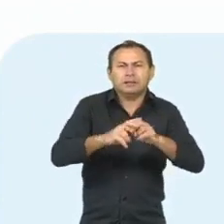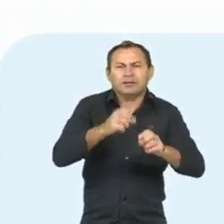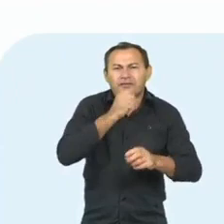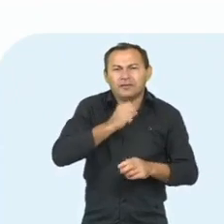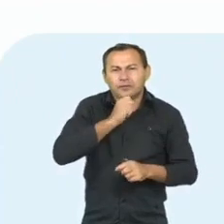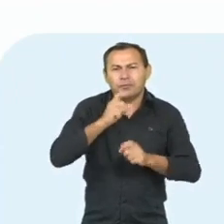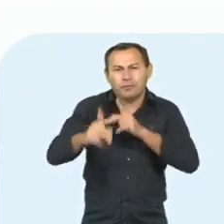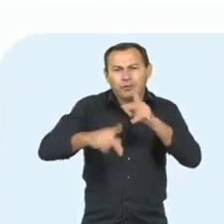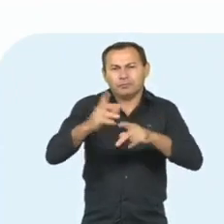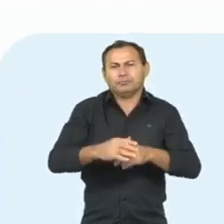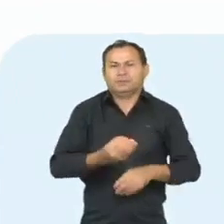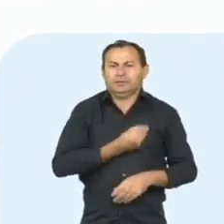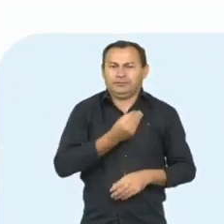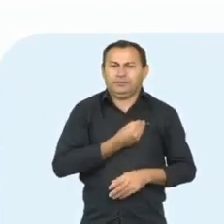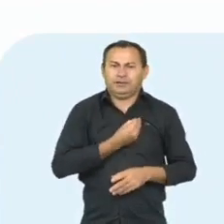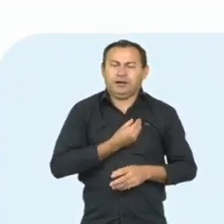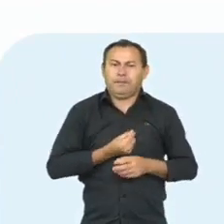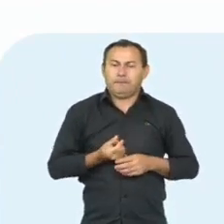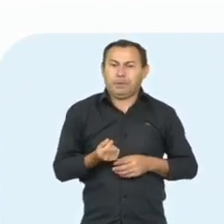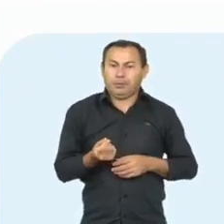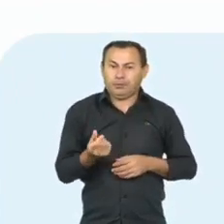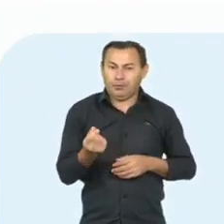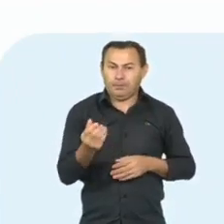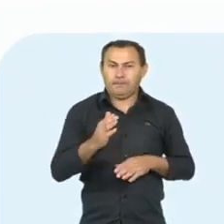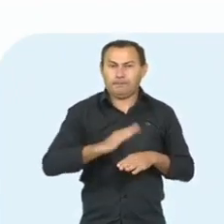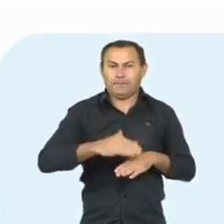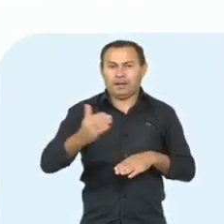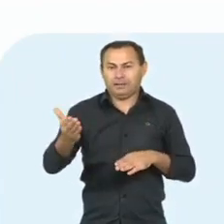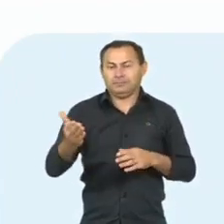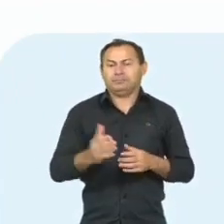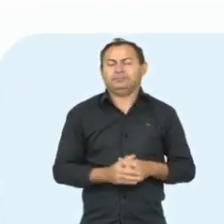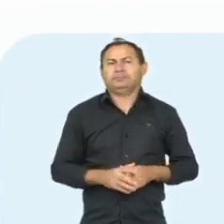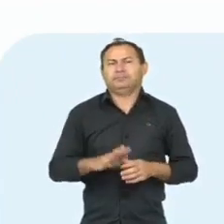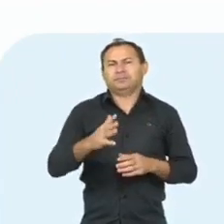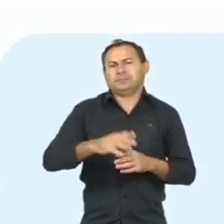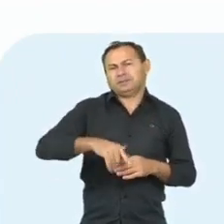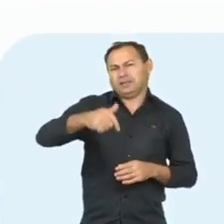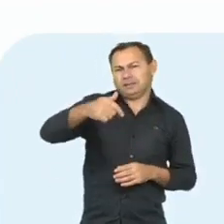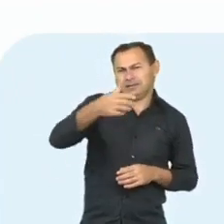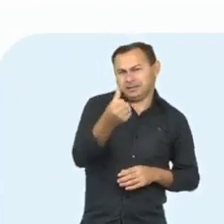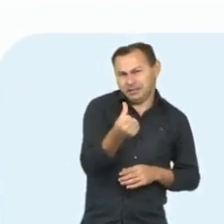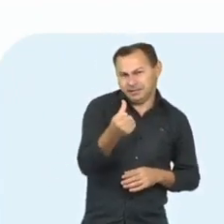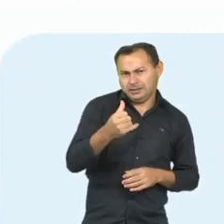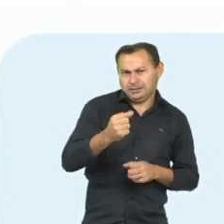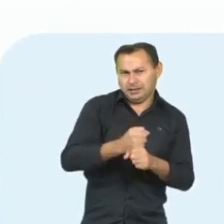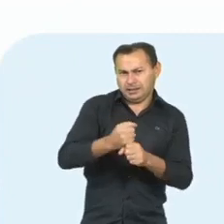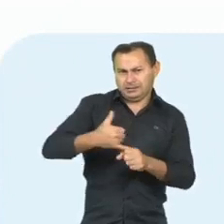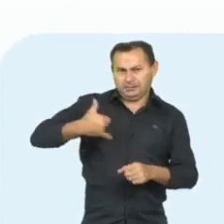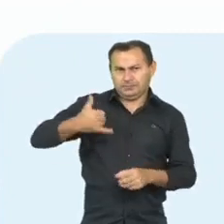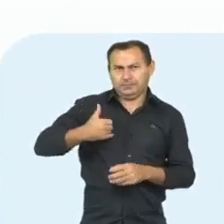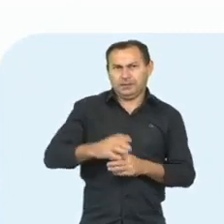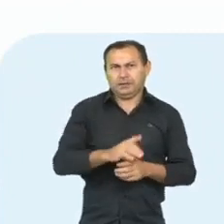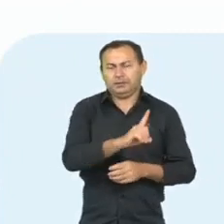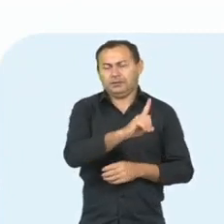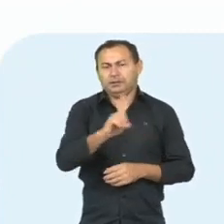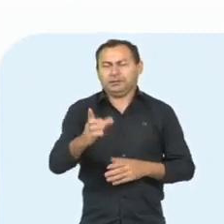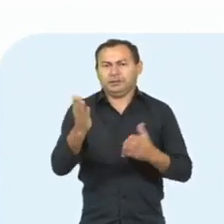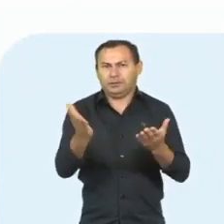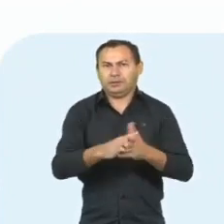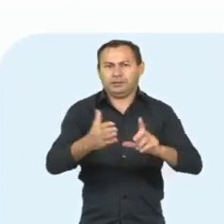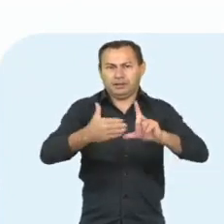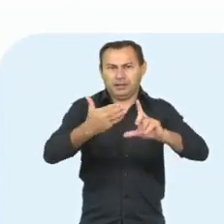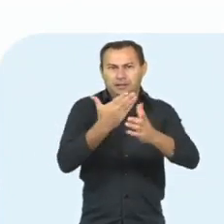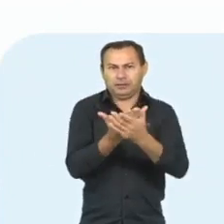populacional. A expectativa de vida aqui, ela está por volta dos 76 anos, como já dito durante a